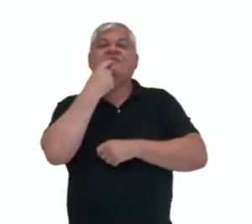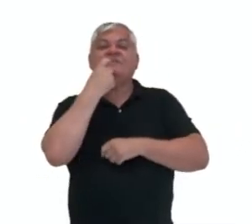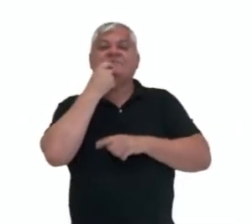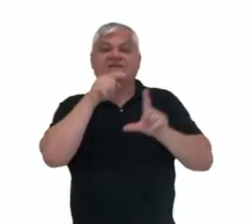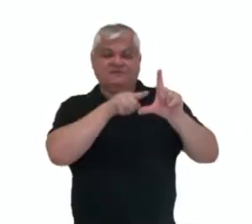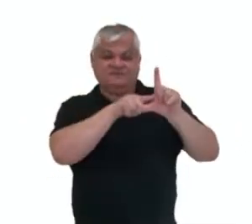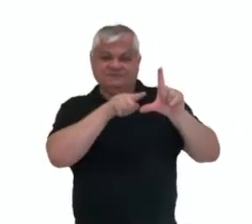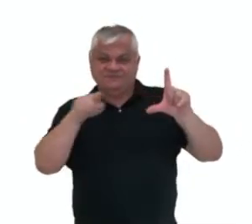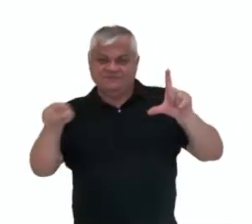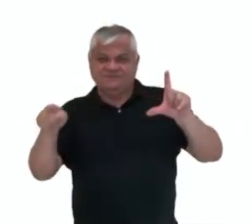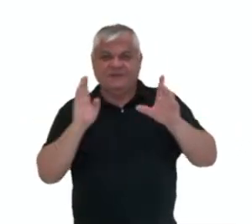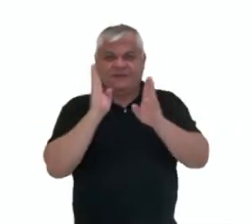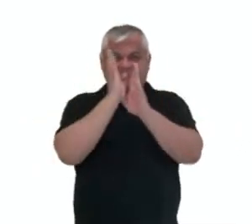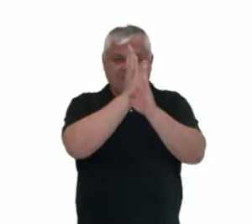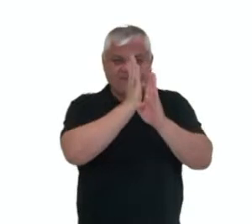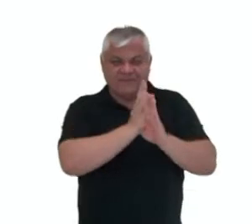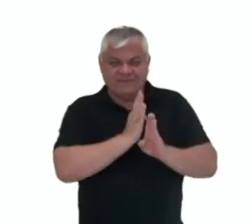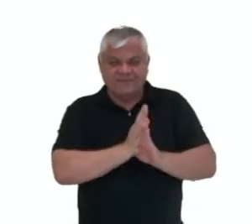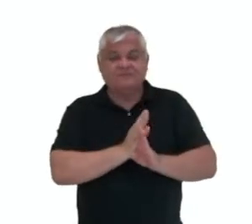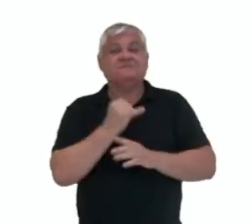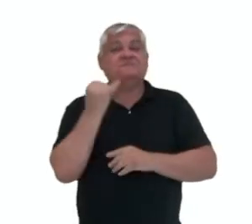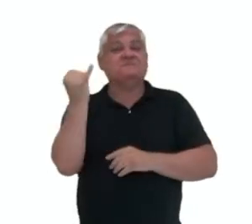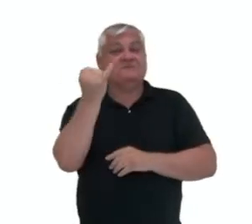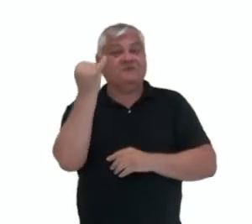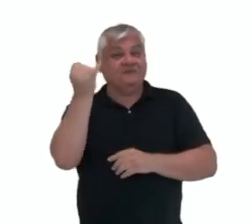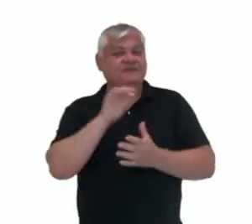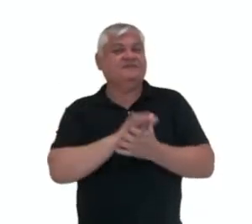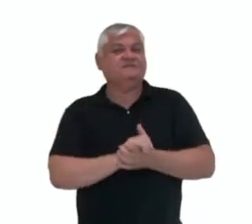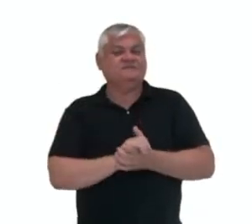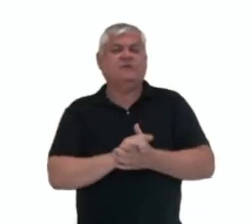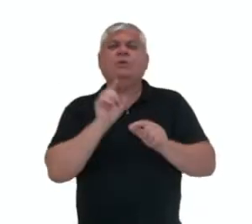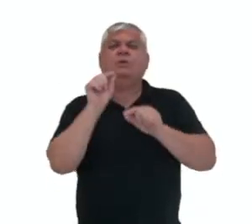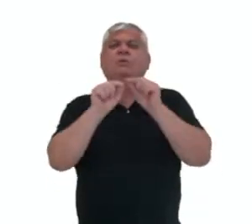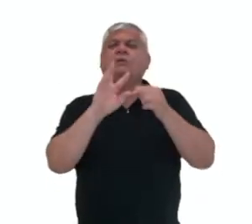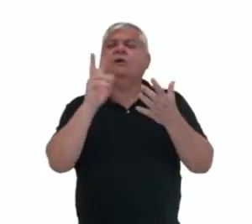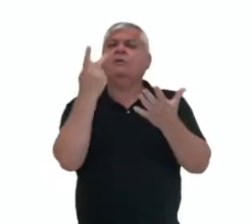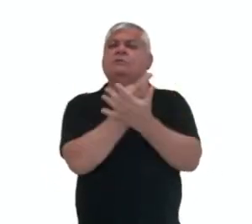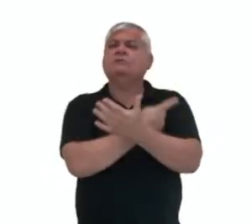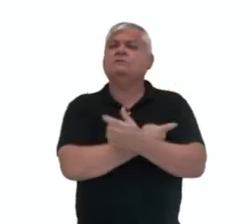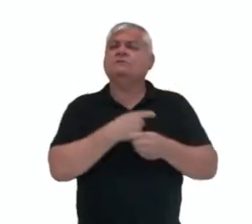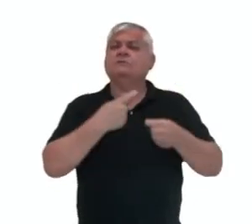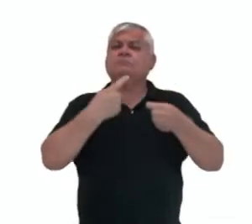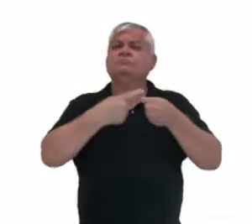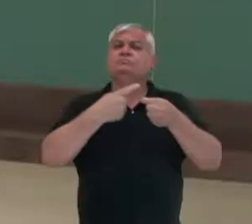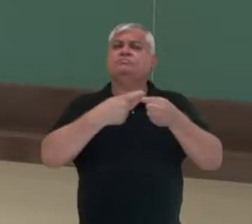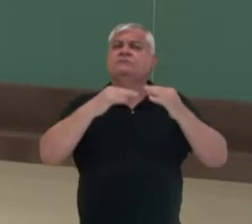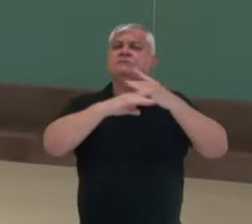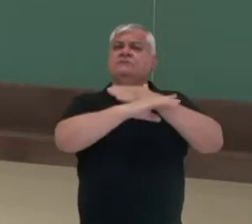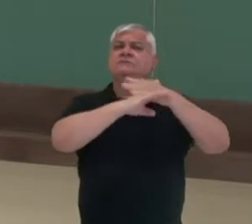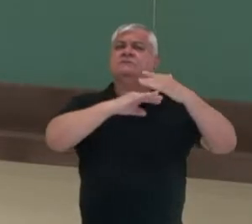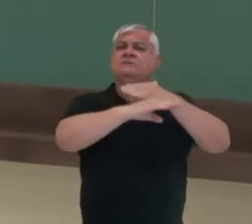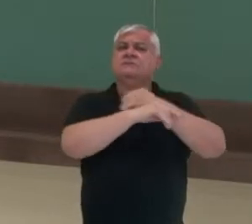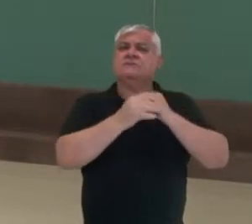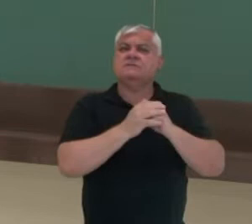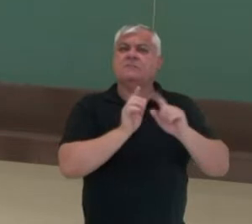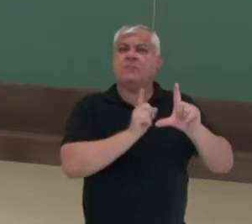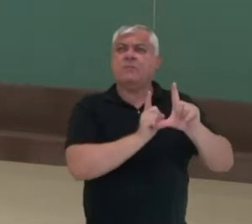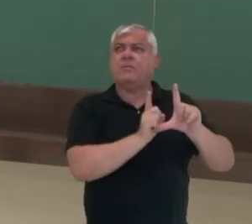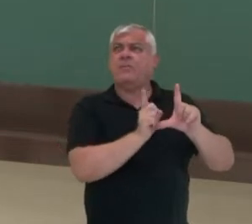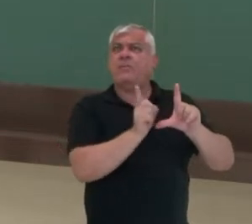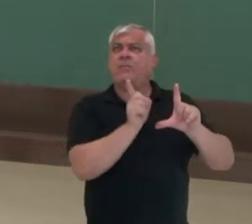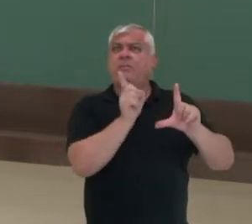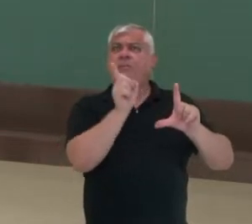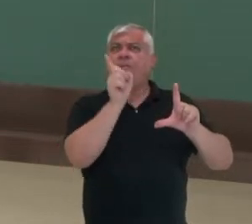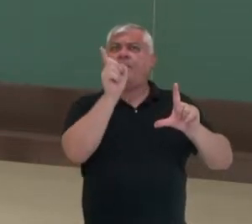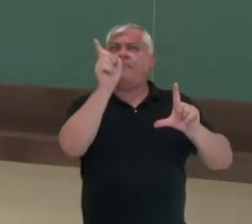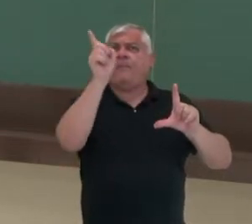gráfico, identificar um comportamento muito importante, né? O que, que aconteceu com a população urbana? Ela, olha o tanto que ela cresceu, olha só, né? Veja só,